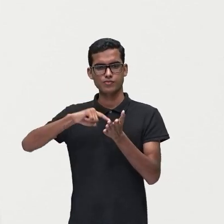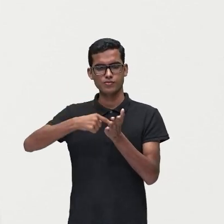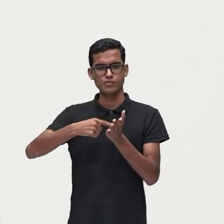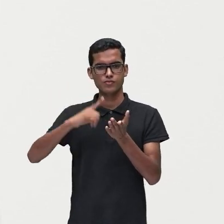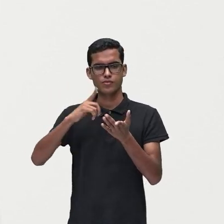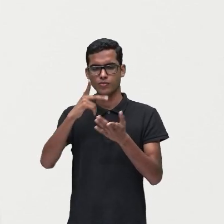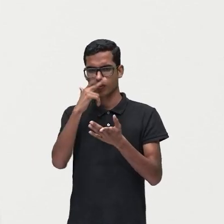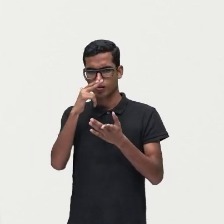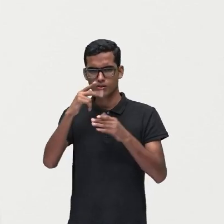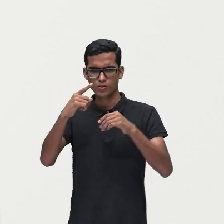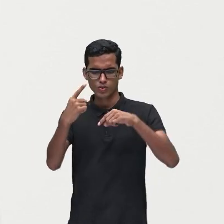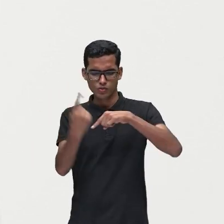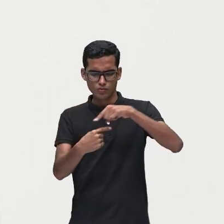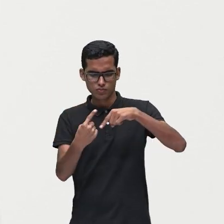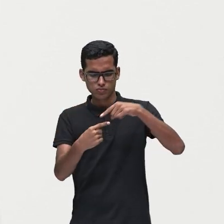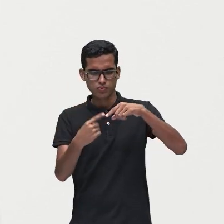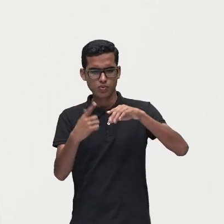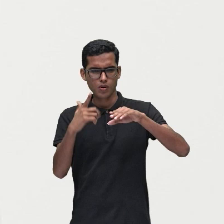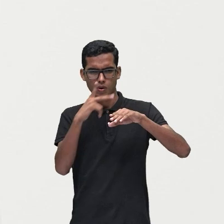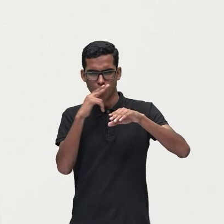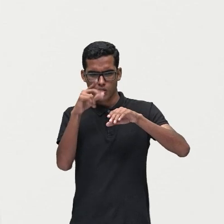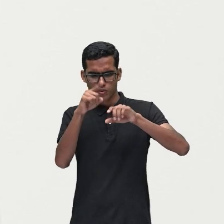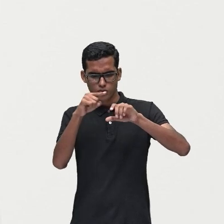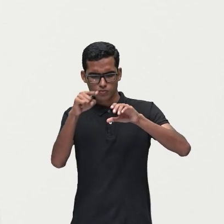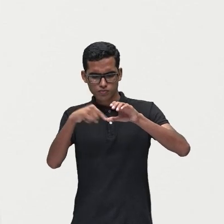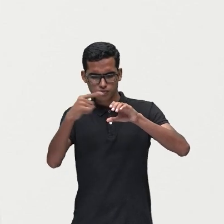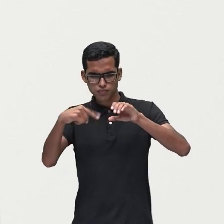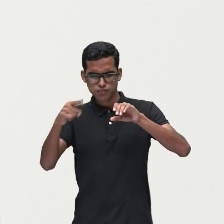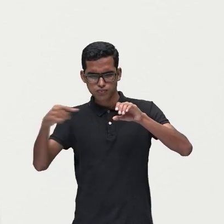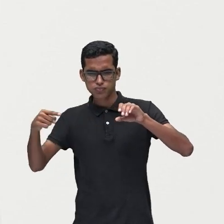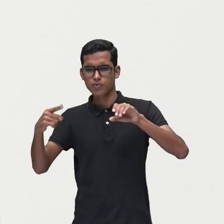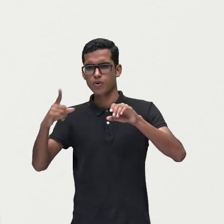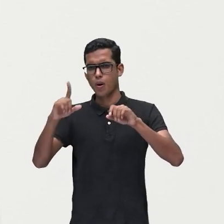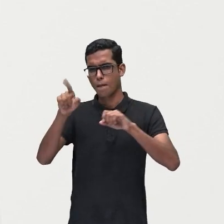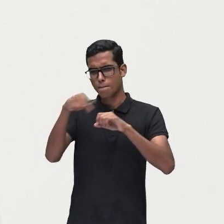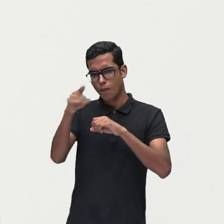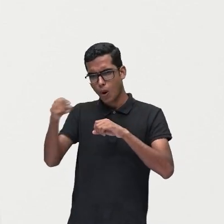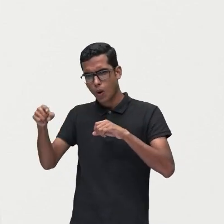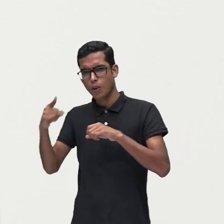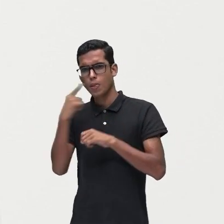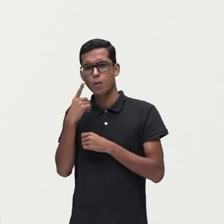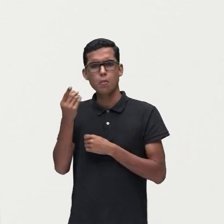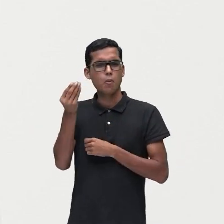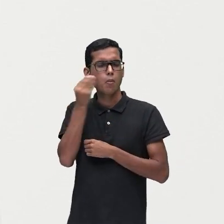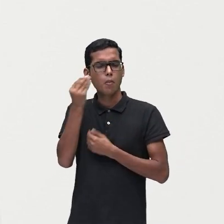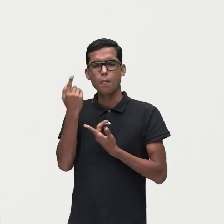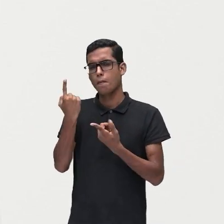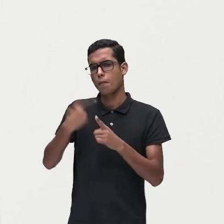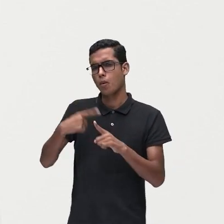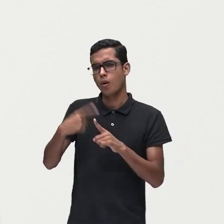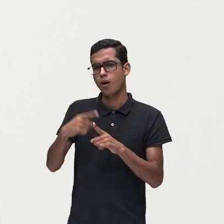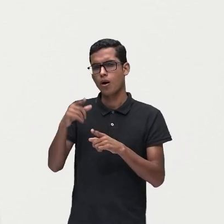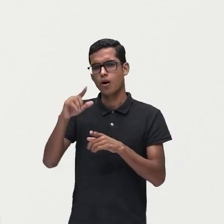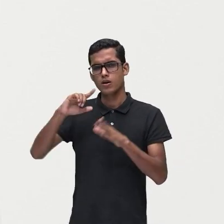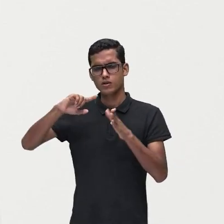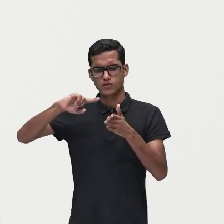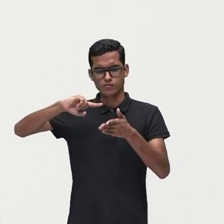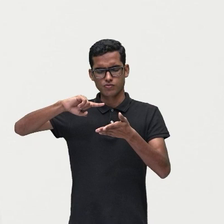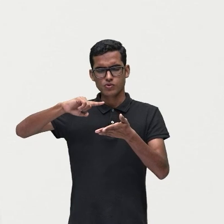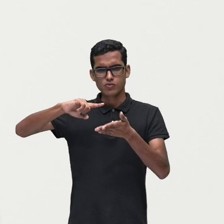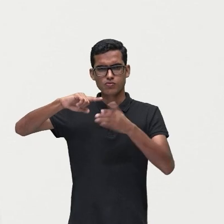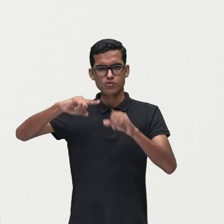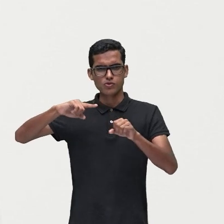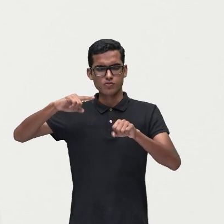de um cilindro. Observem aqui por que é considerado o parafuso como uma máquina